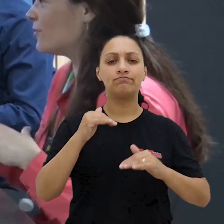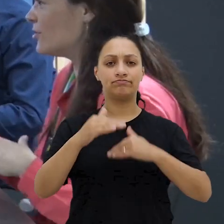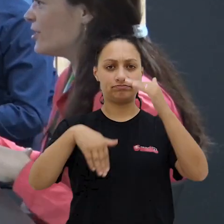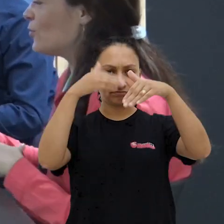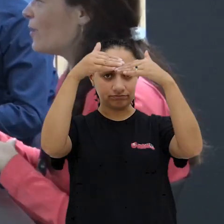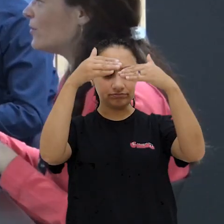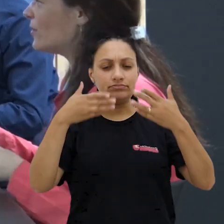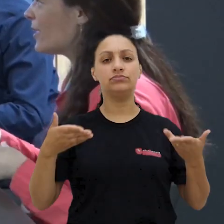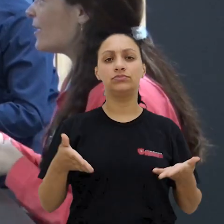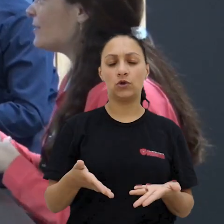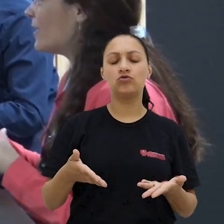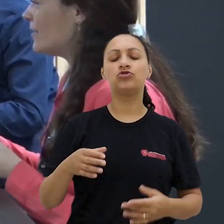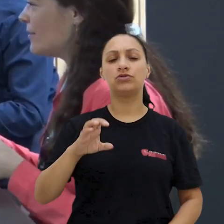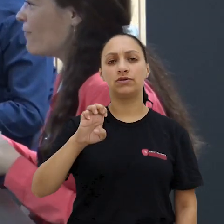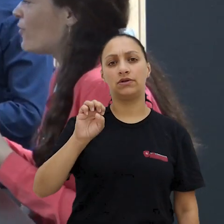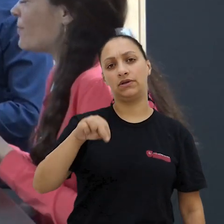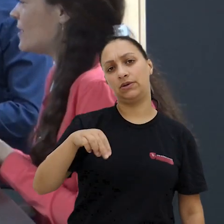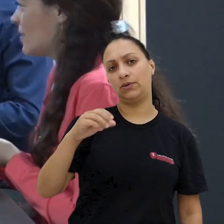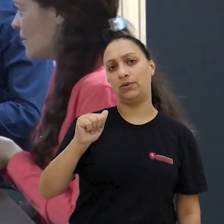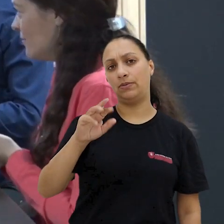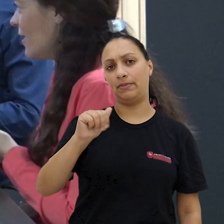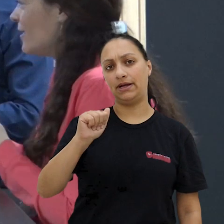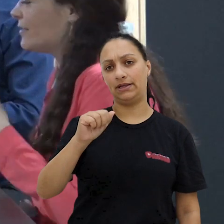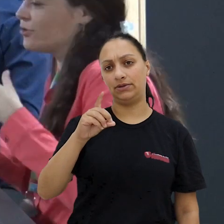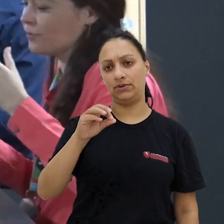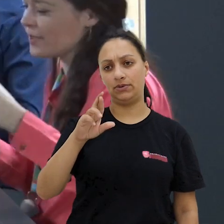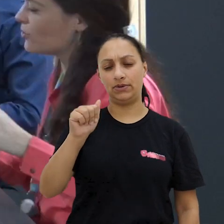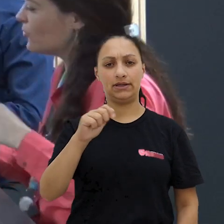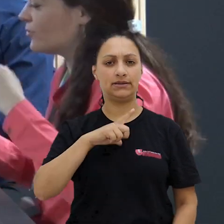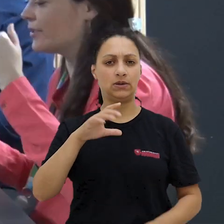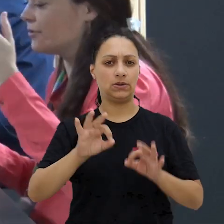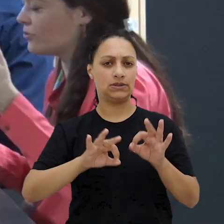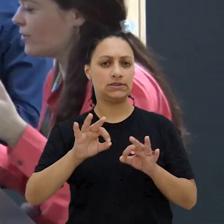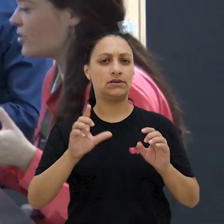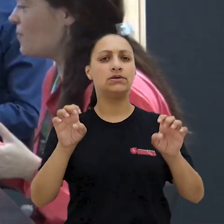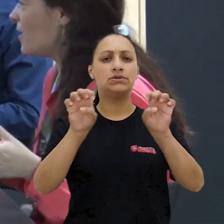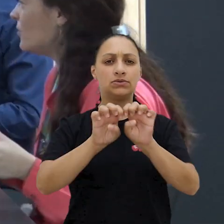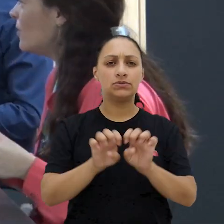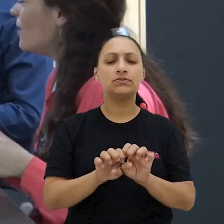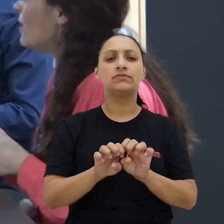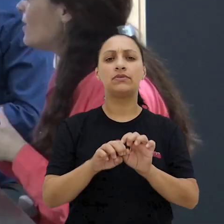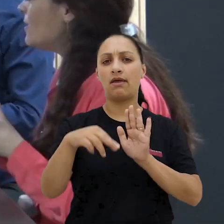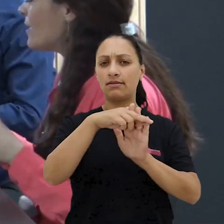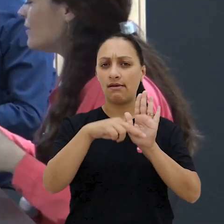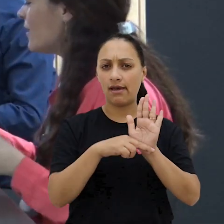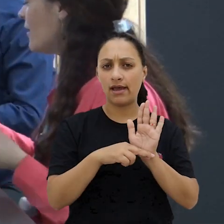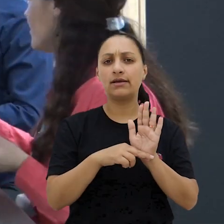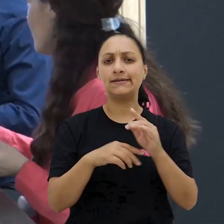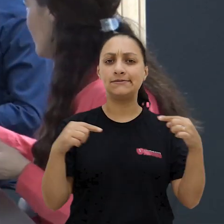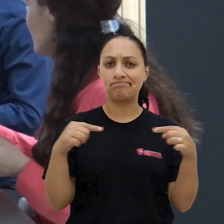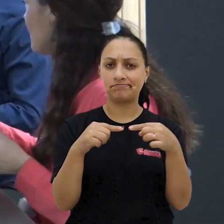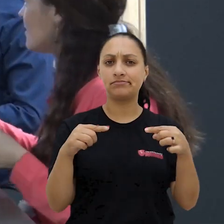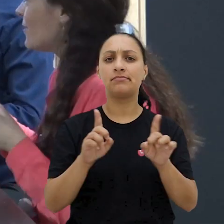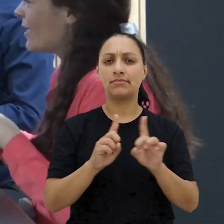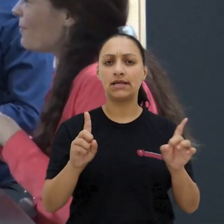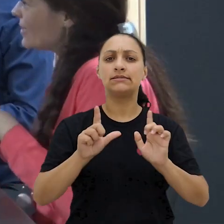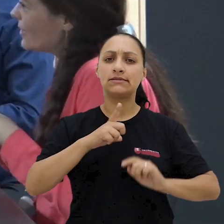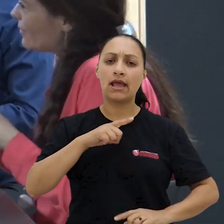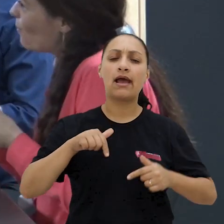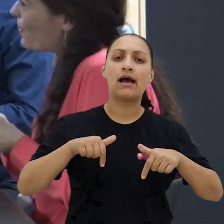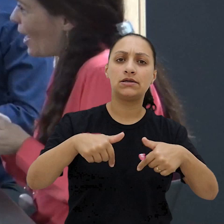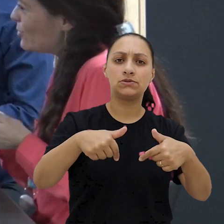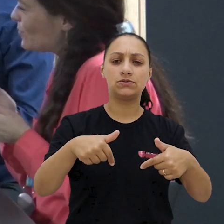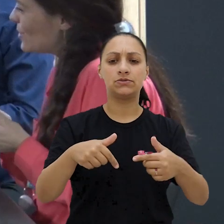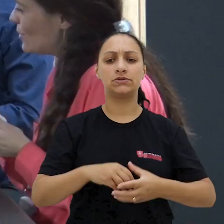de crescimento. Então, hoje a incubadora, ela tem a formalização dela dentro de uma estrutura, dentro de um regimento, e ela tem ações, mas